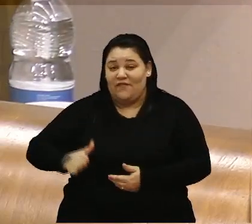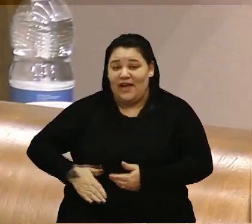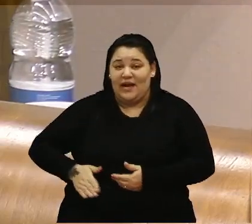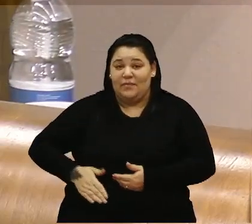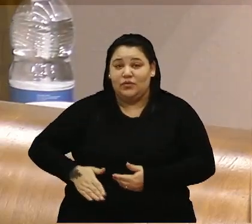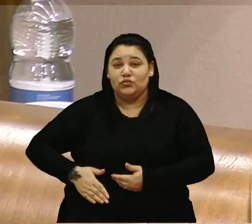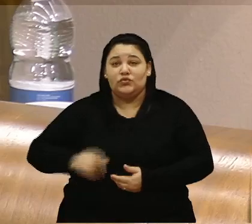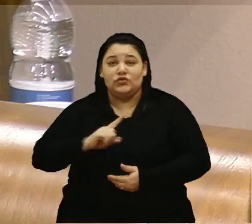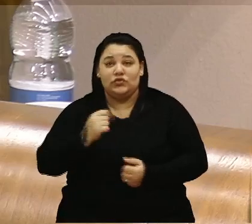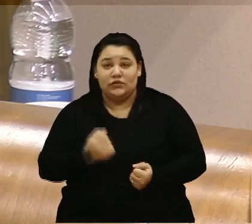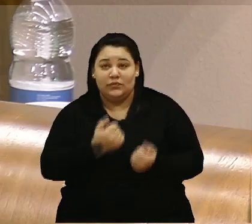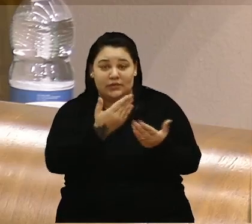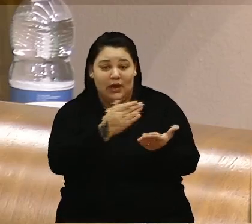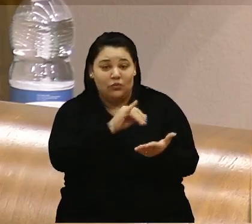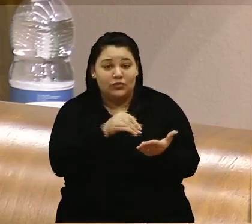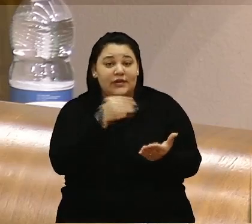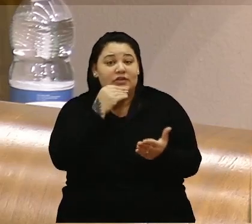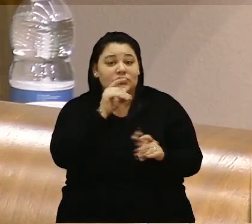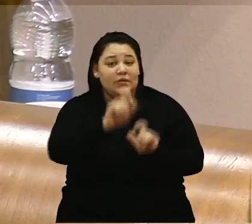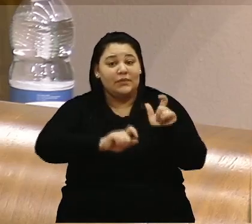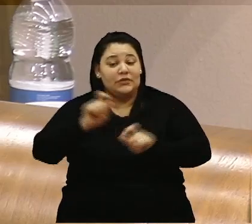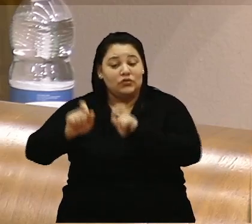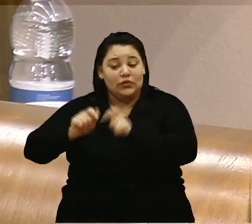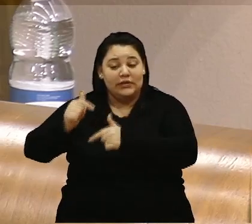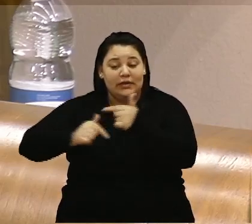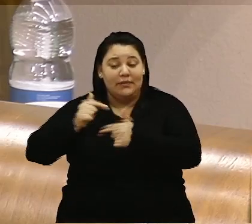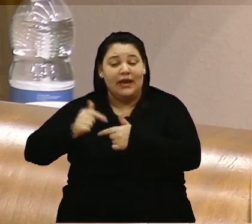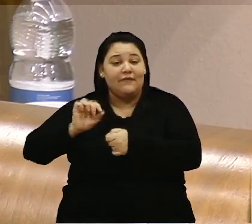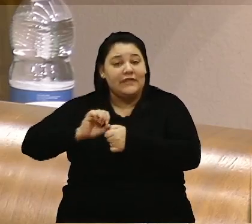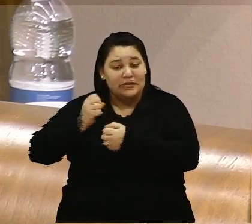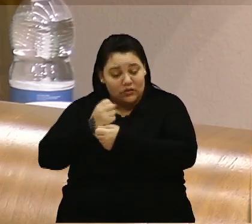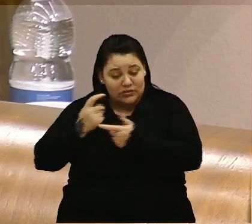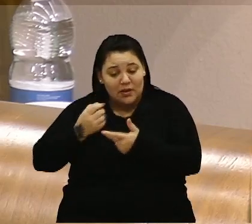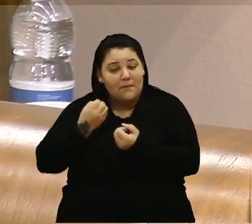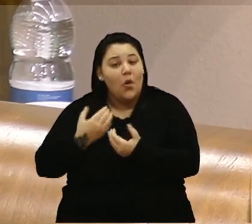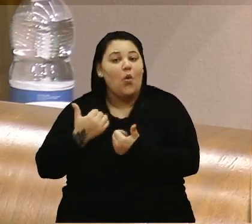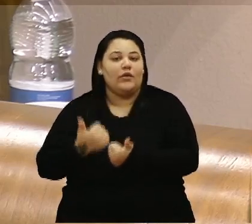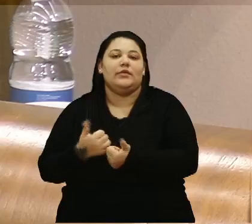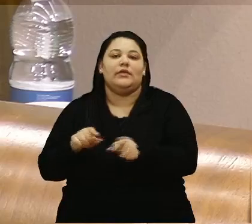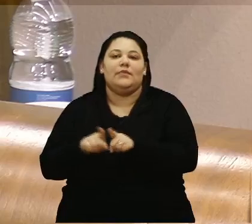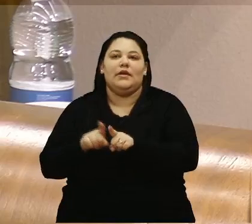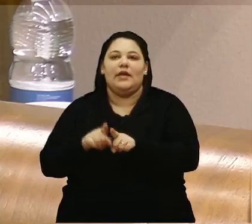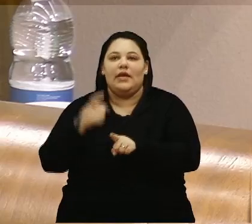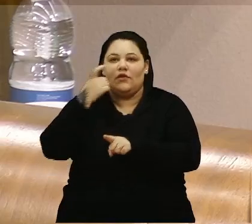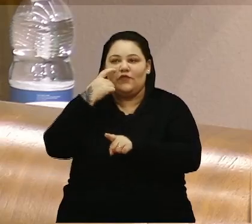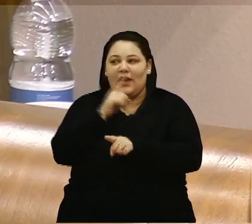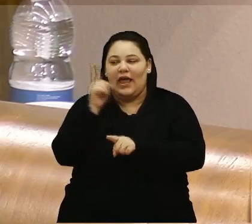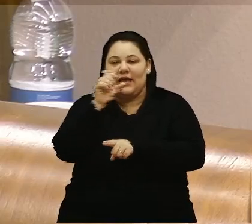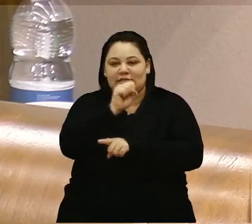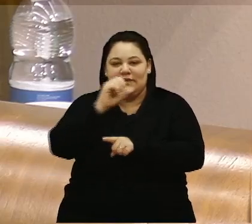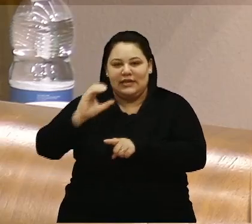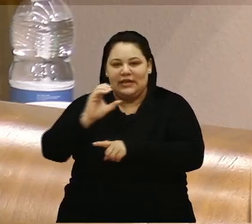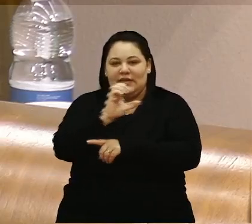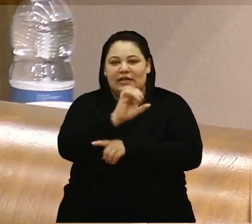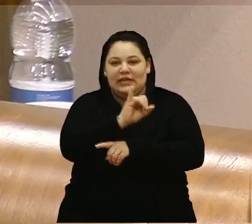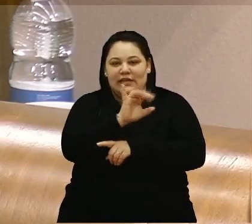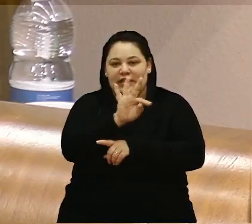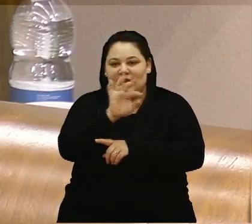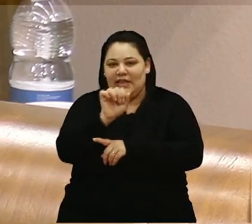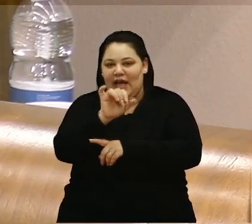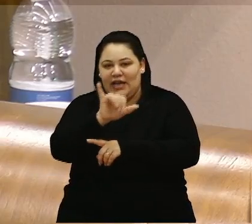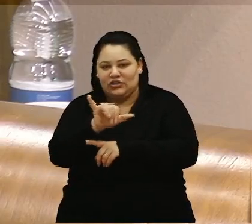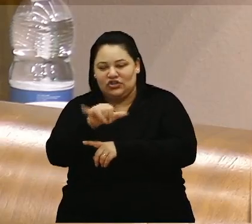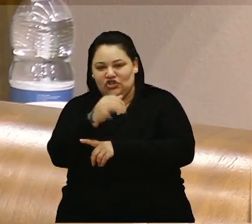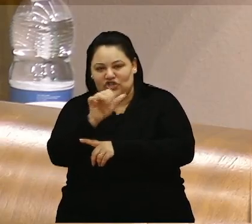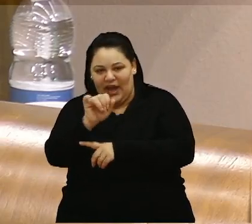dá uma oportunidade para as pessoas poder fazer alguma coisa de nobre, né? Eu vi um caso em Itajaí, o canil municipal de Itajaí,